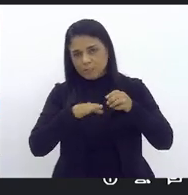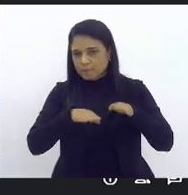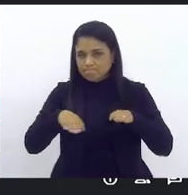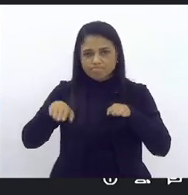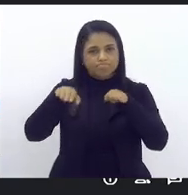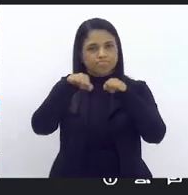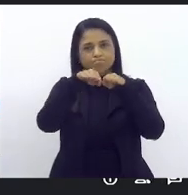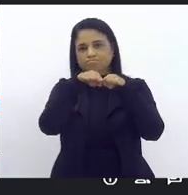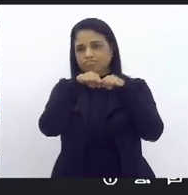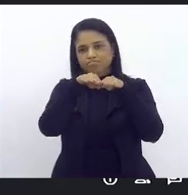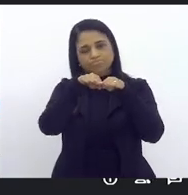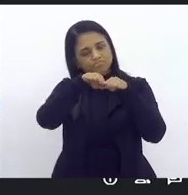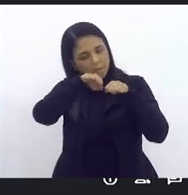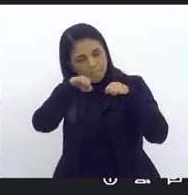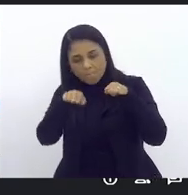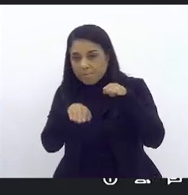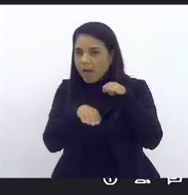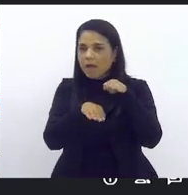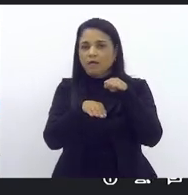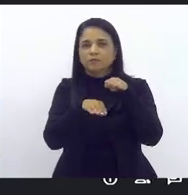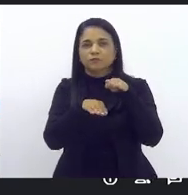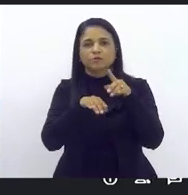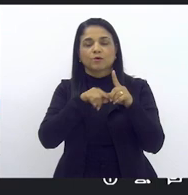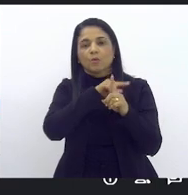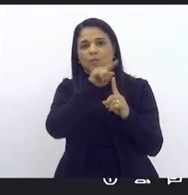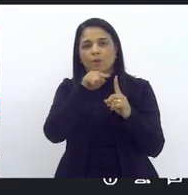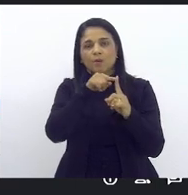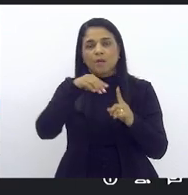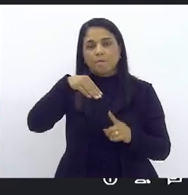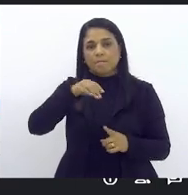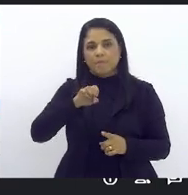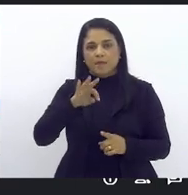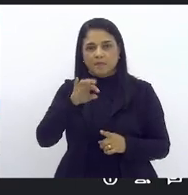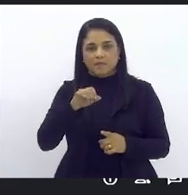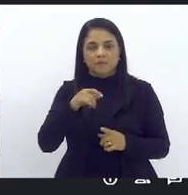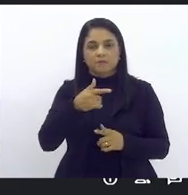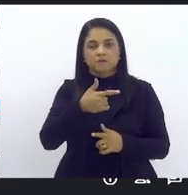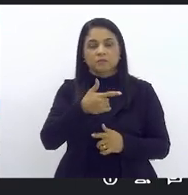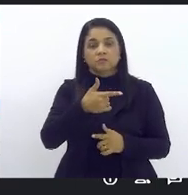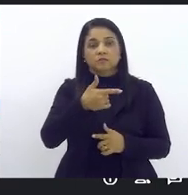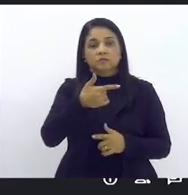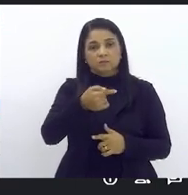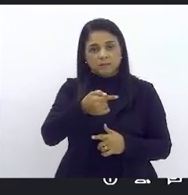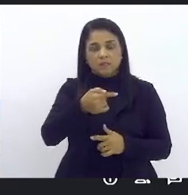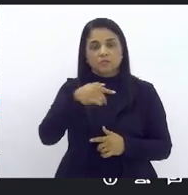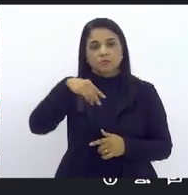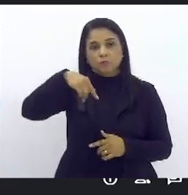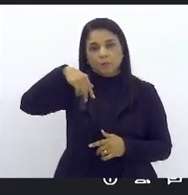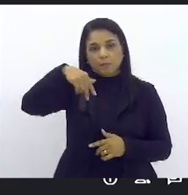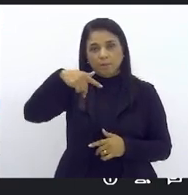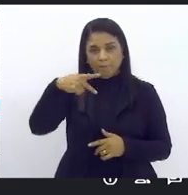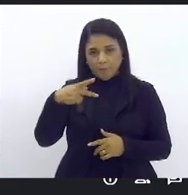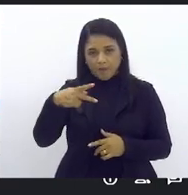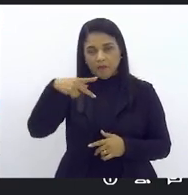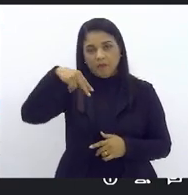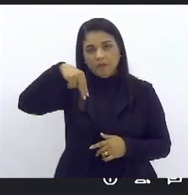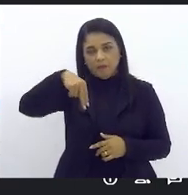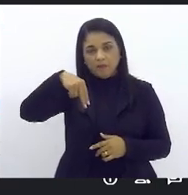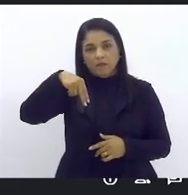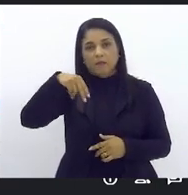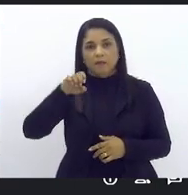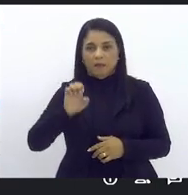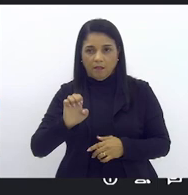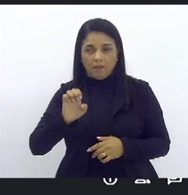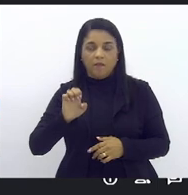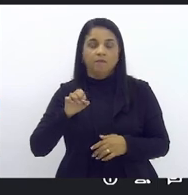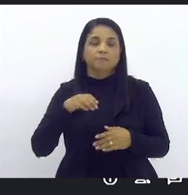que esperava que atingisse, né, com a meta 17 do PNE, condições de trabalho precárias,